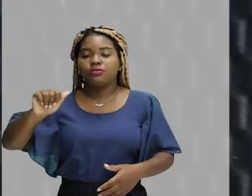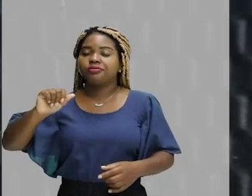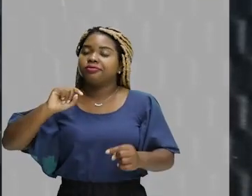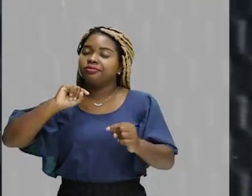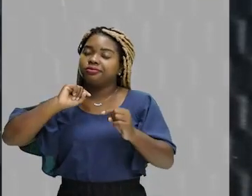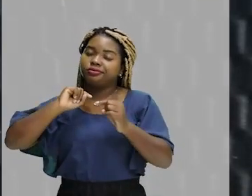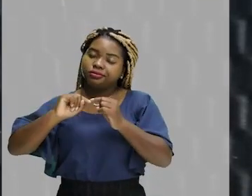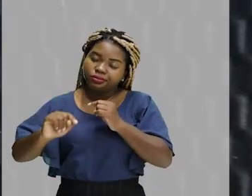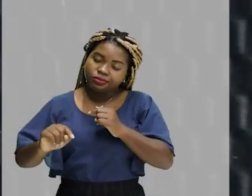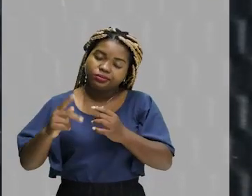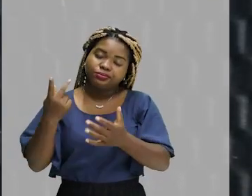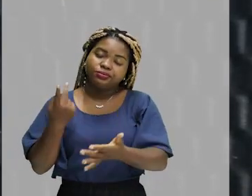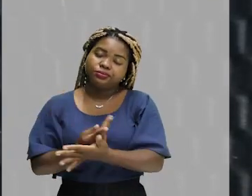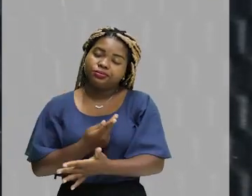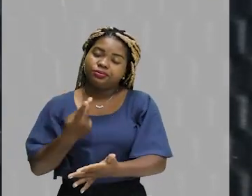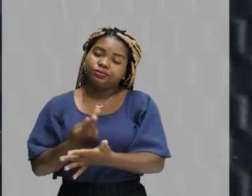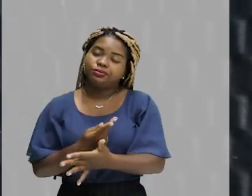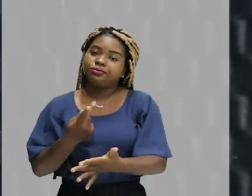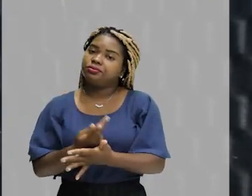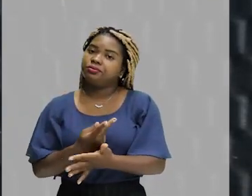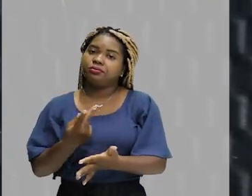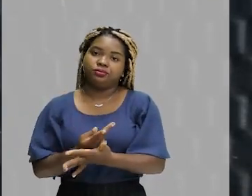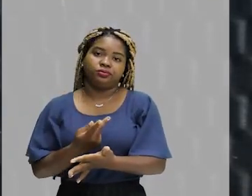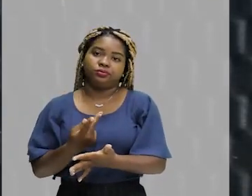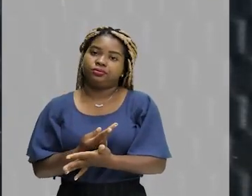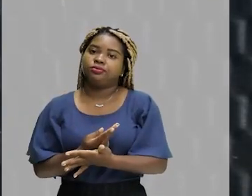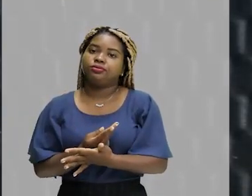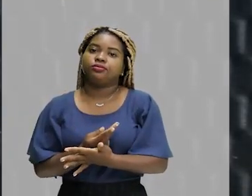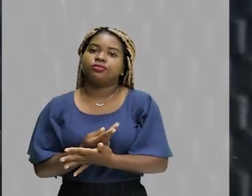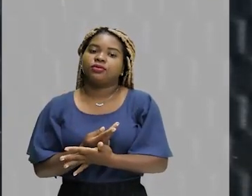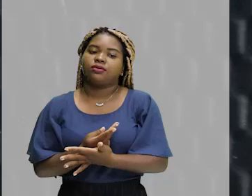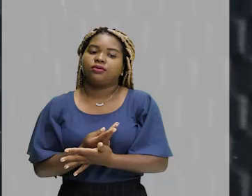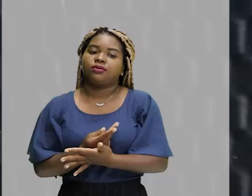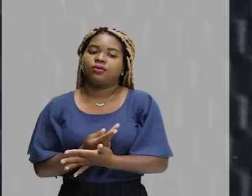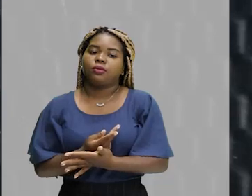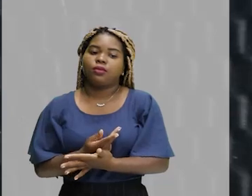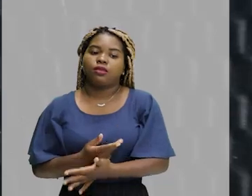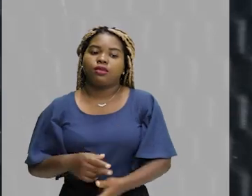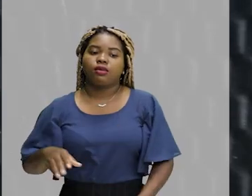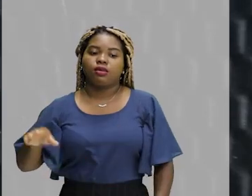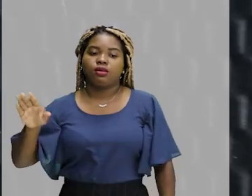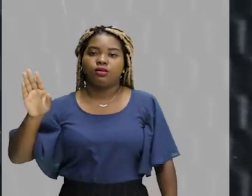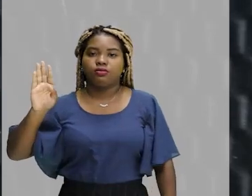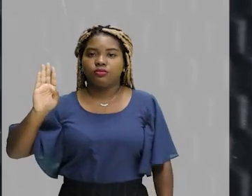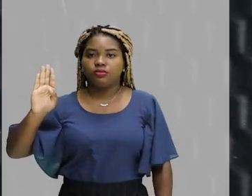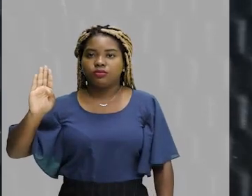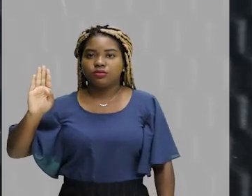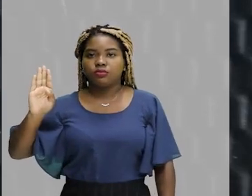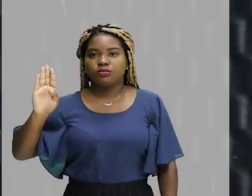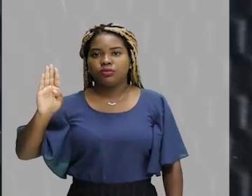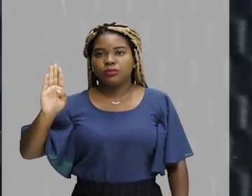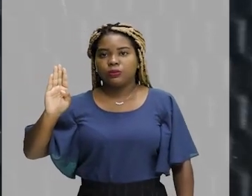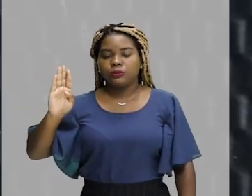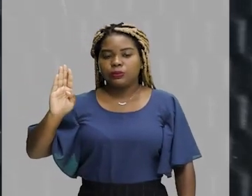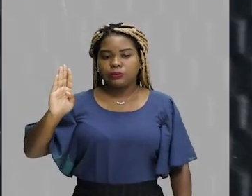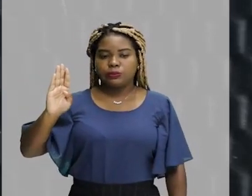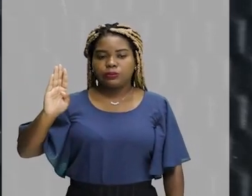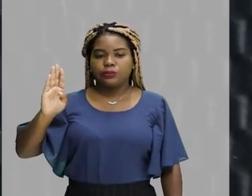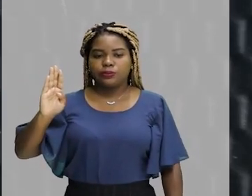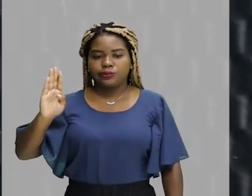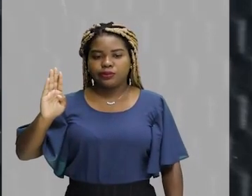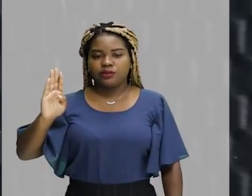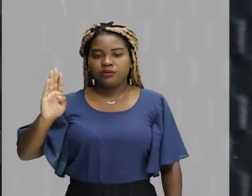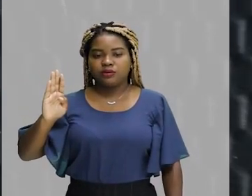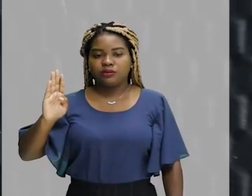extrapola, ela está muito ampla, ela está muito inadequada por isto, tá? Letra B, o fim da padronização